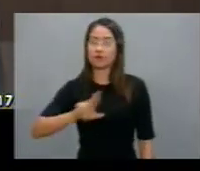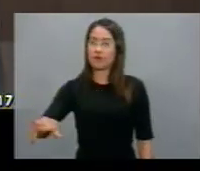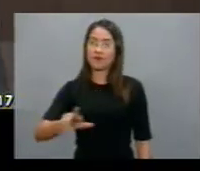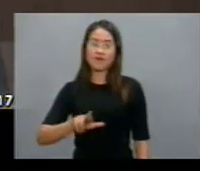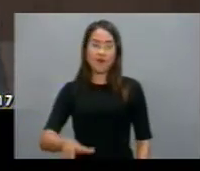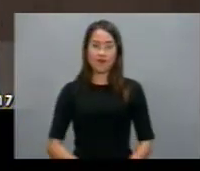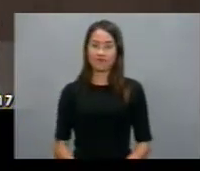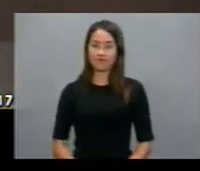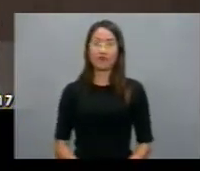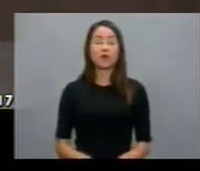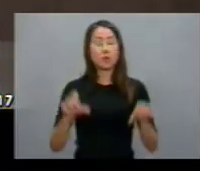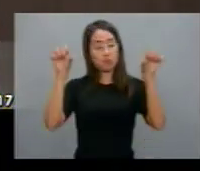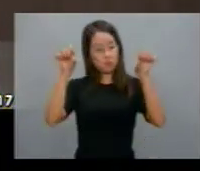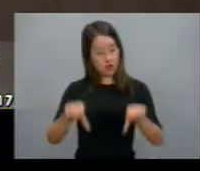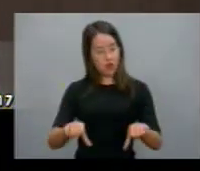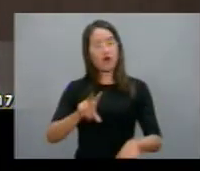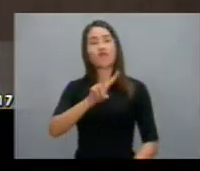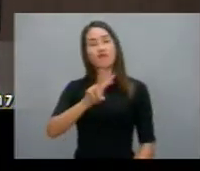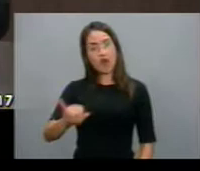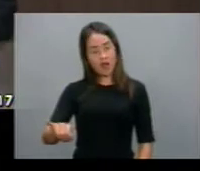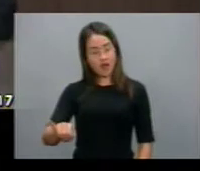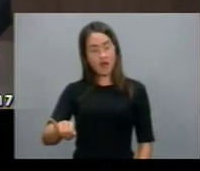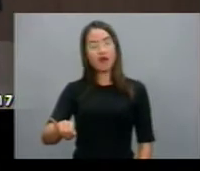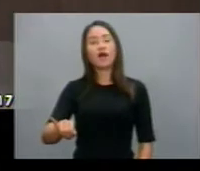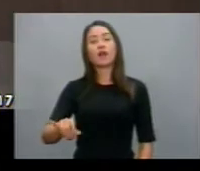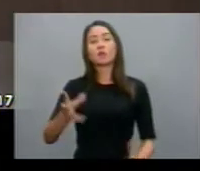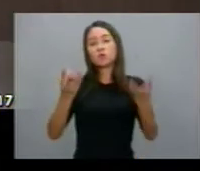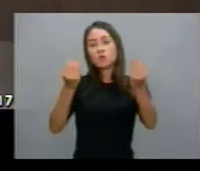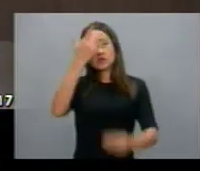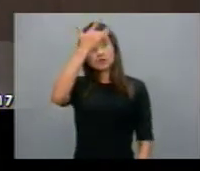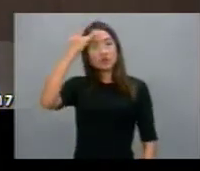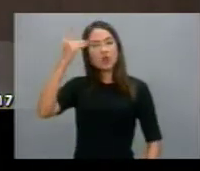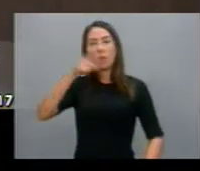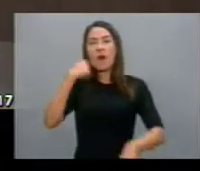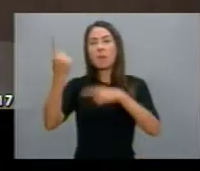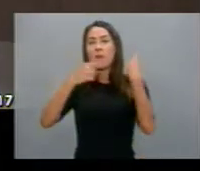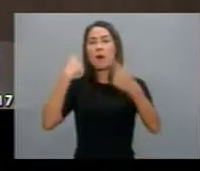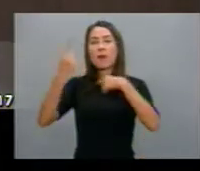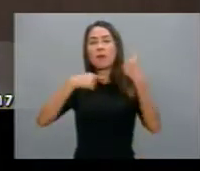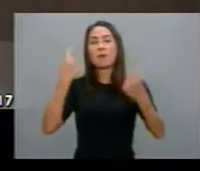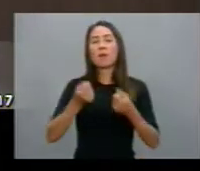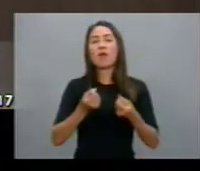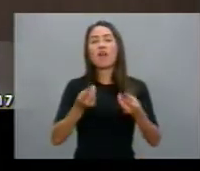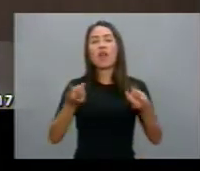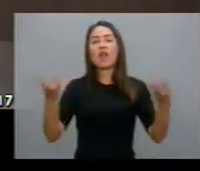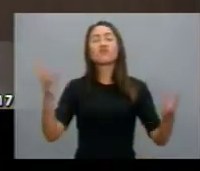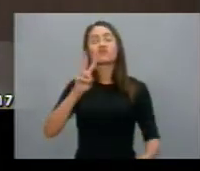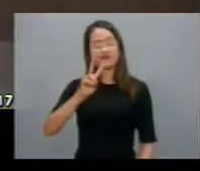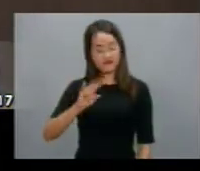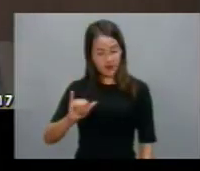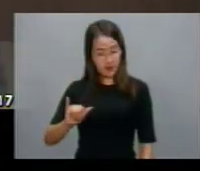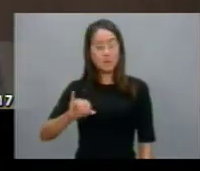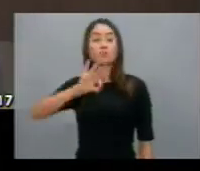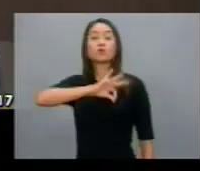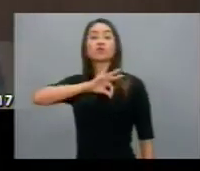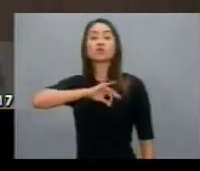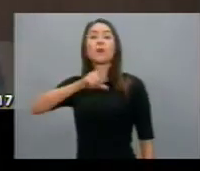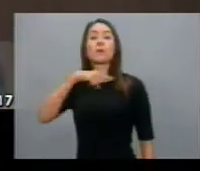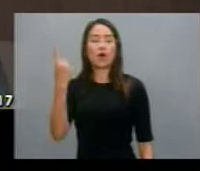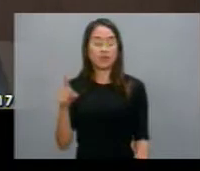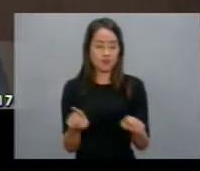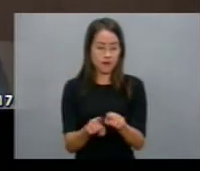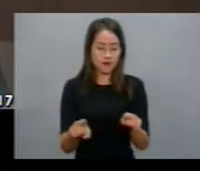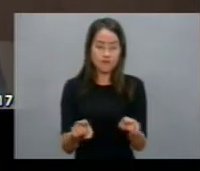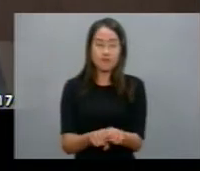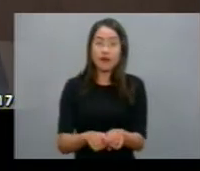vai piorar a taxa de homicídios na população em geral, entre policiais, e ela vai tornar a